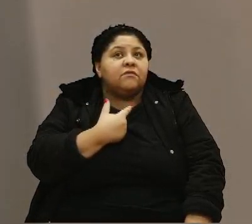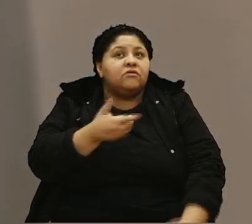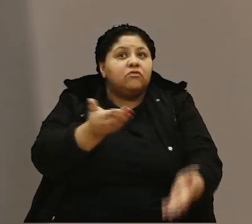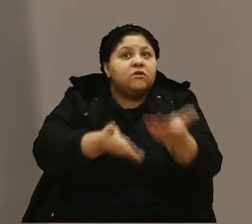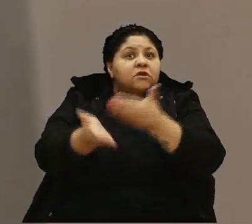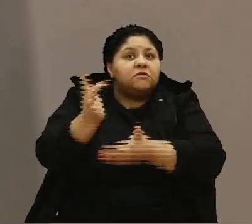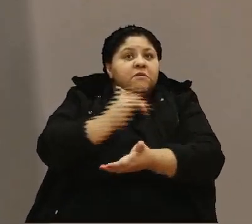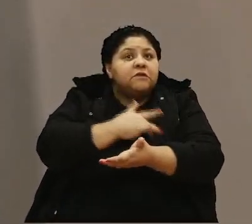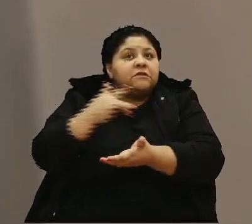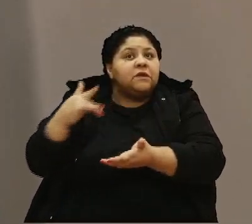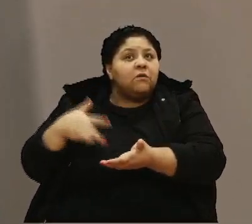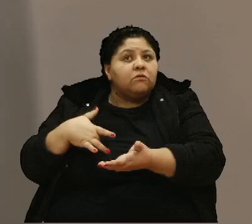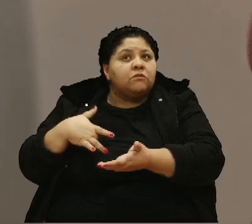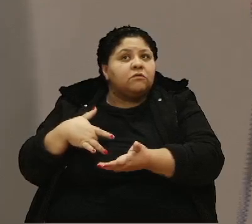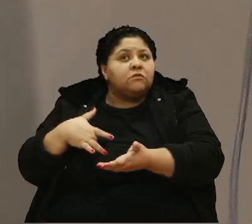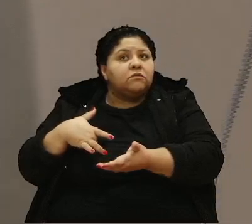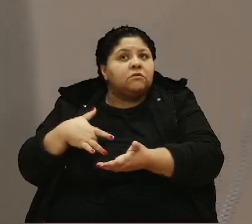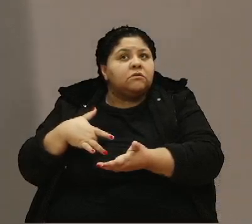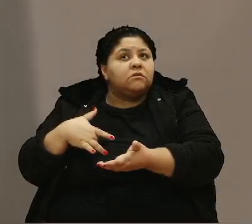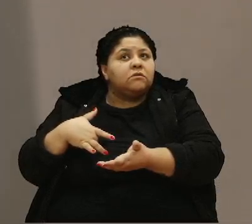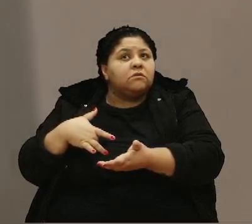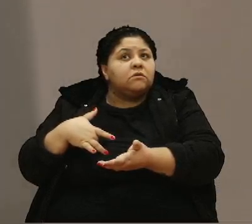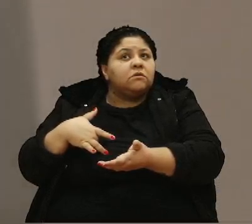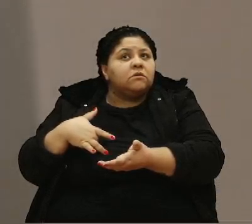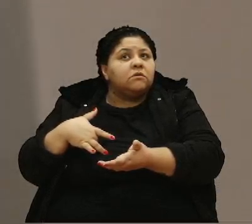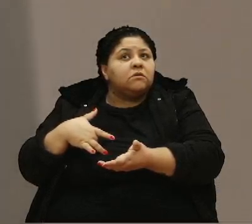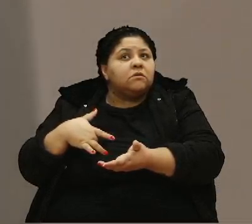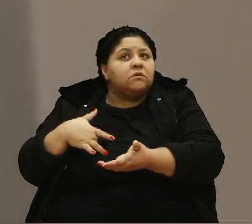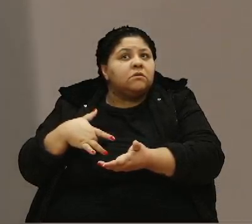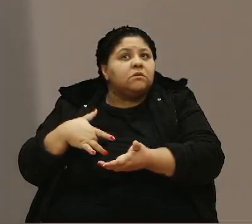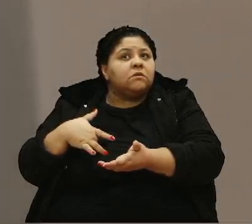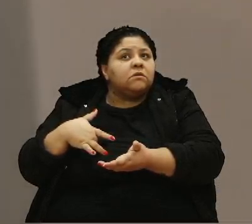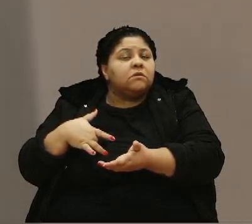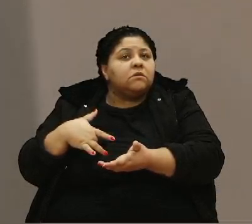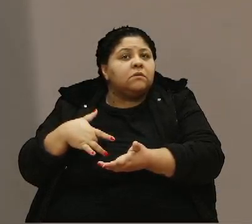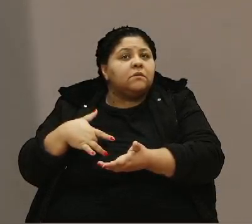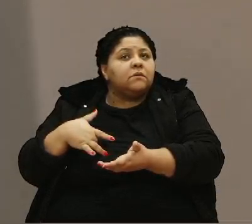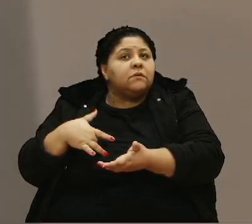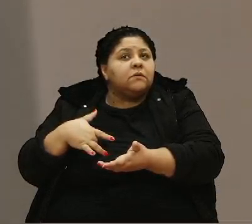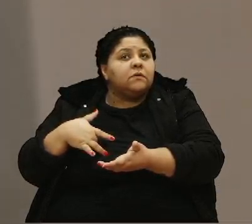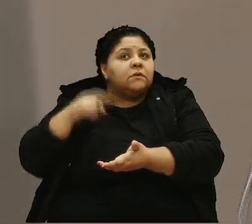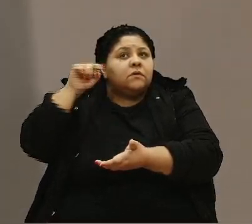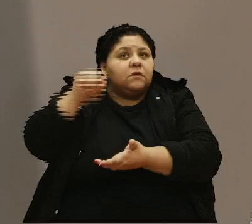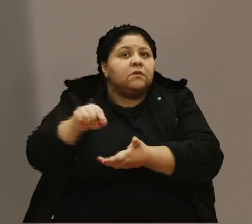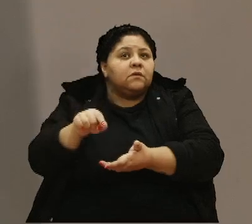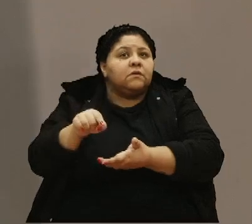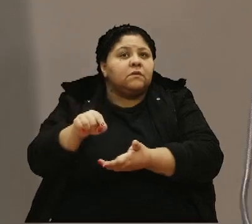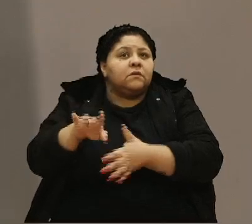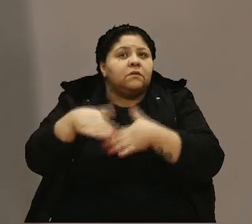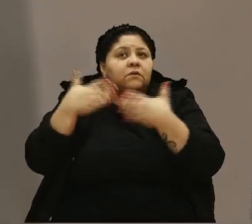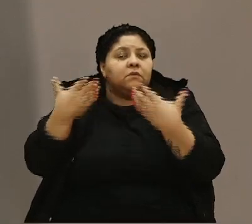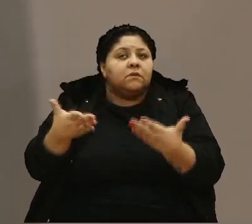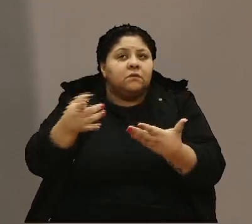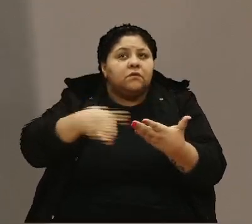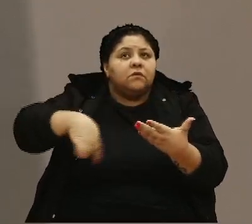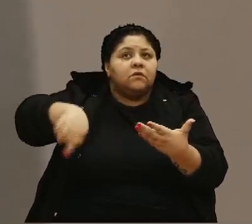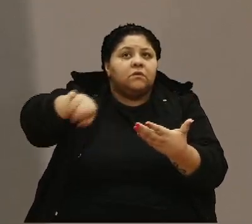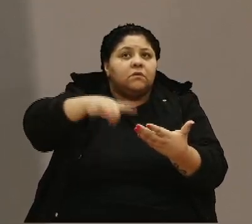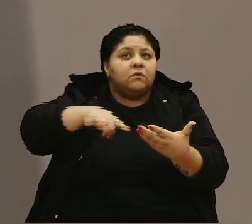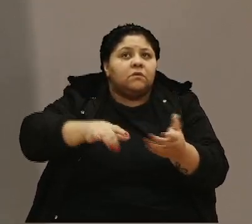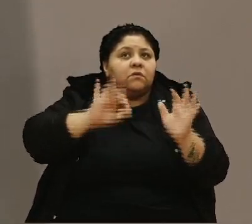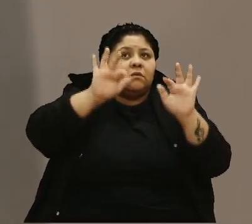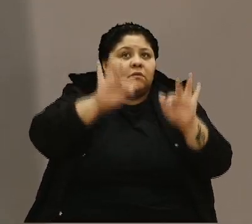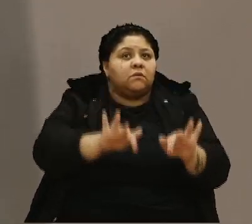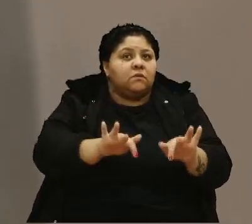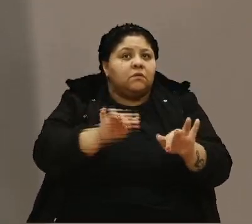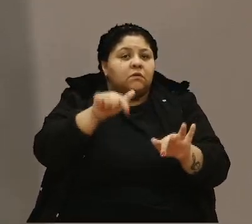saúde. Sim, sim, tudo bem, é parecer, mas é justamente sobre isso. Então, se nós não derrubarmos daqui a